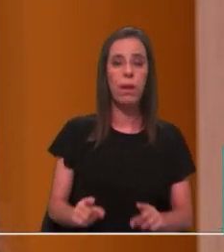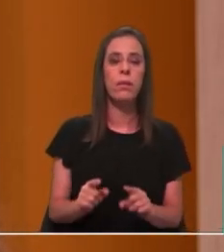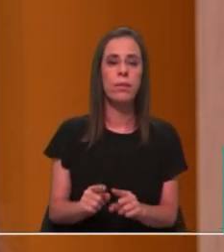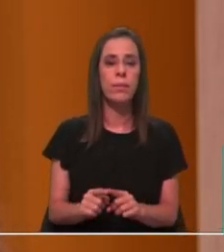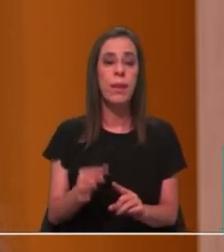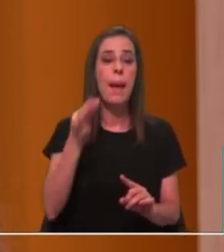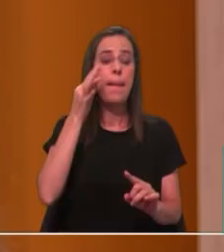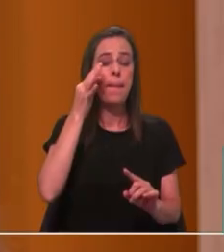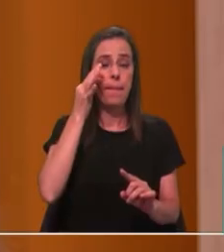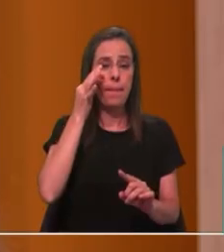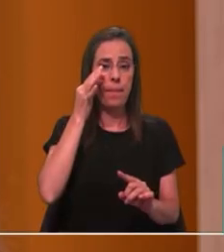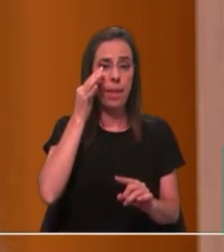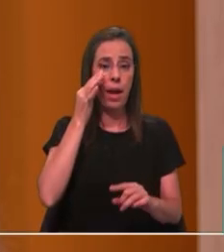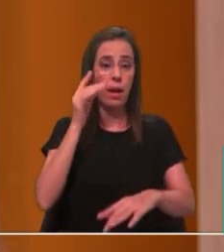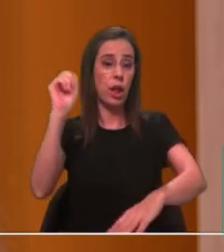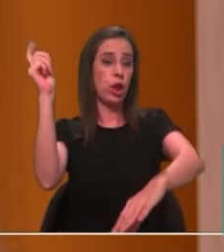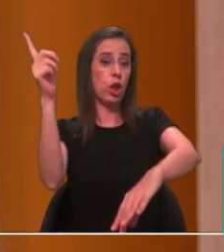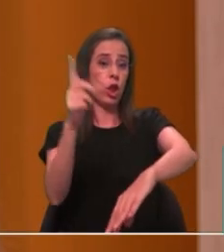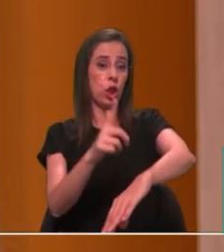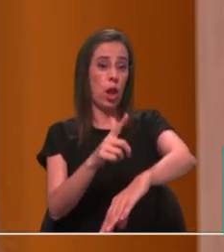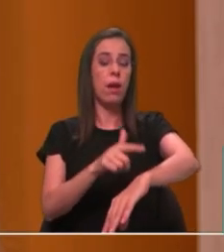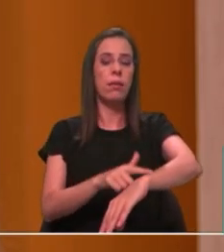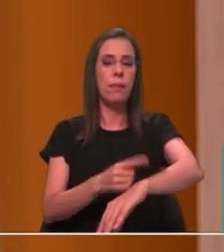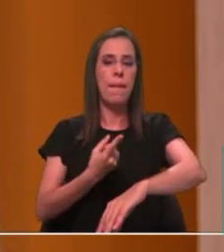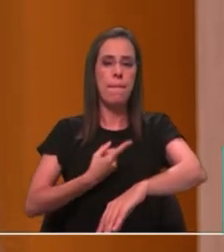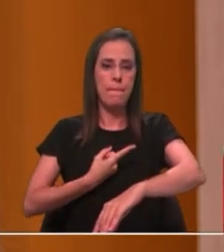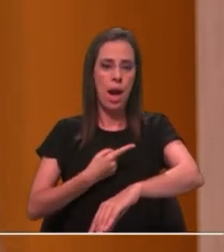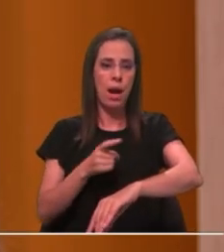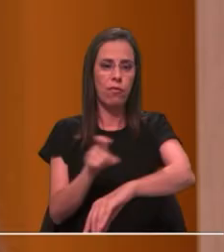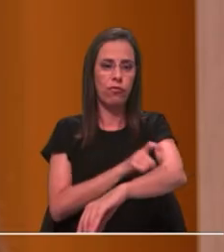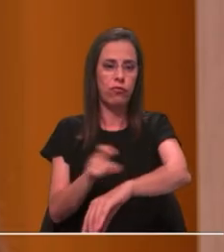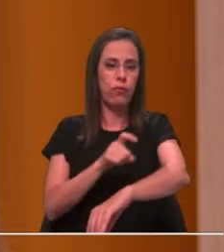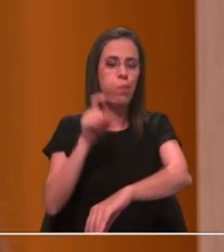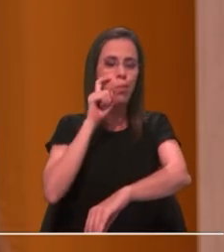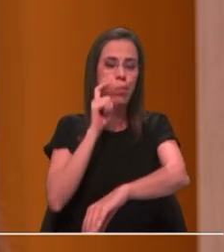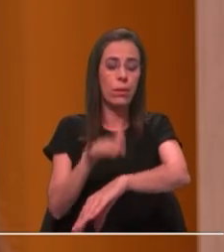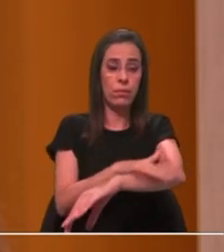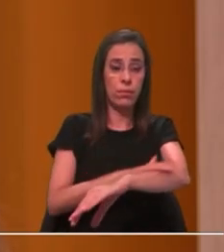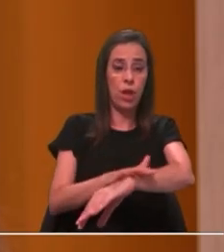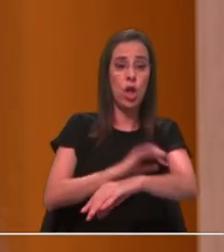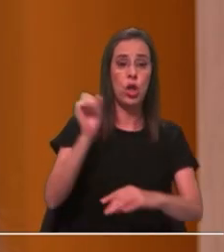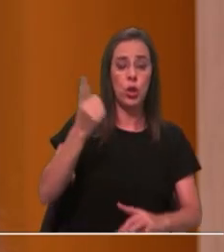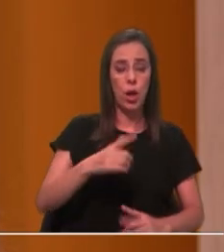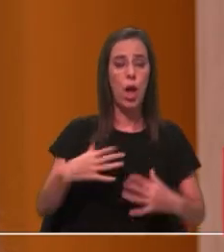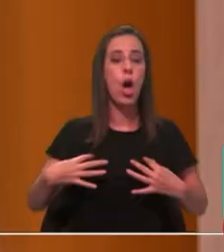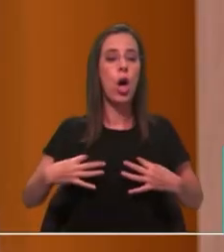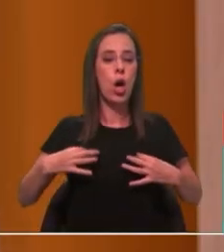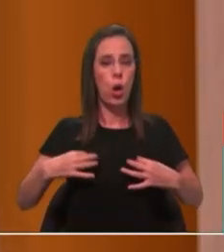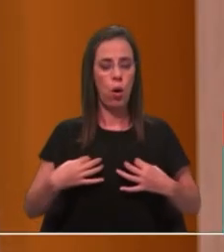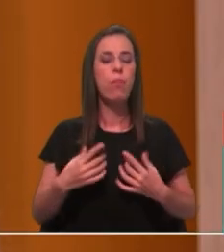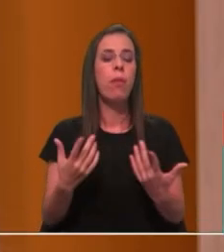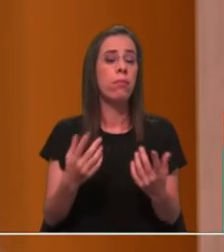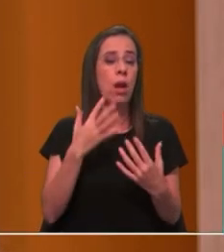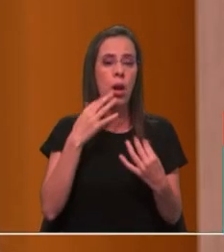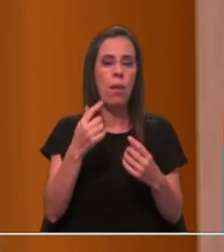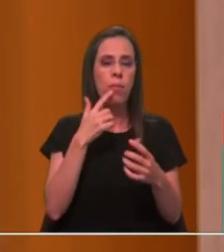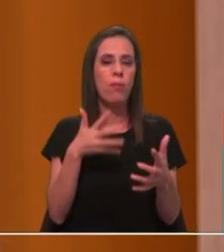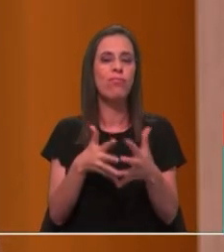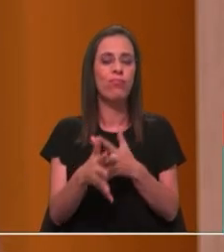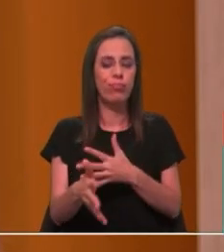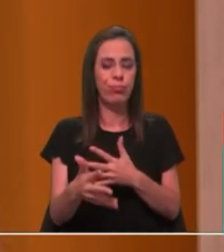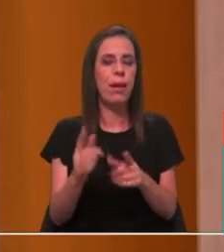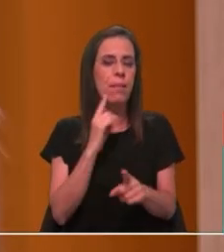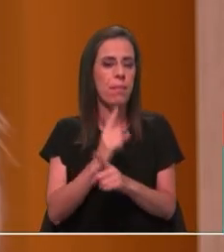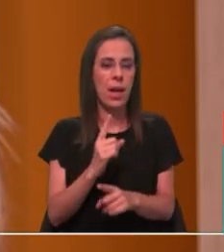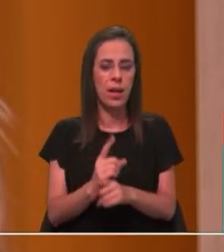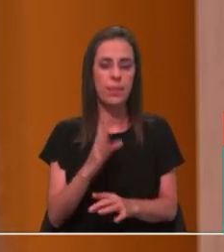na pele que está exposta ao sol, aí sim temos sempre que recorrer ao uso de protetor solar, mas a própria roupa deixa passar alguma radiação